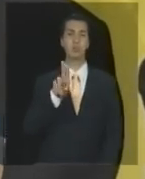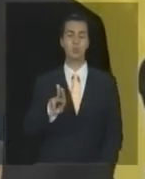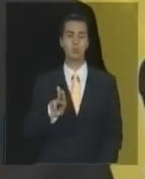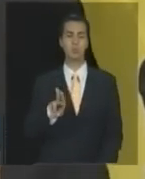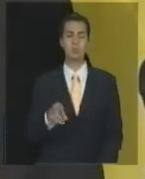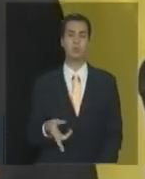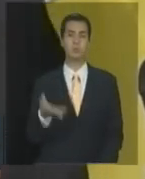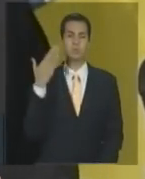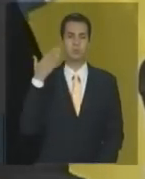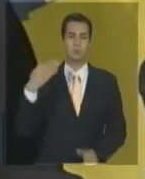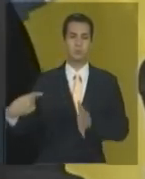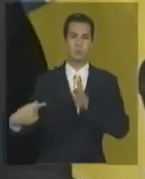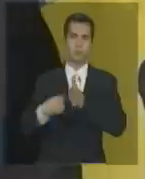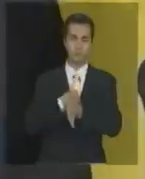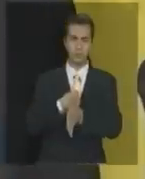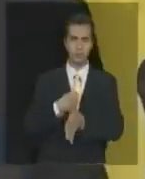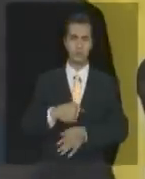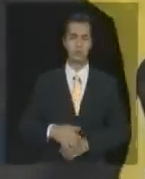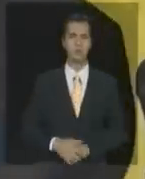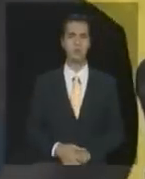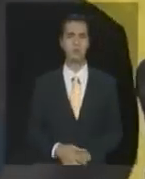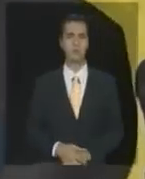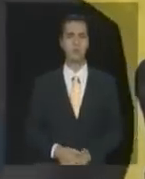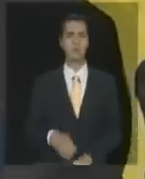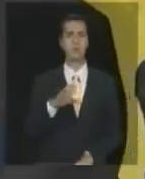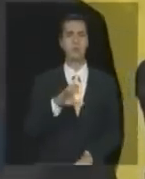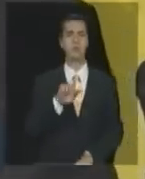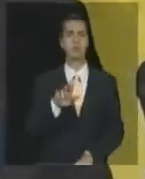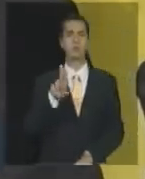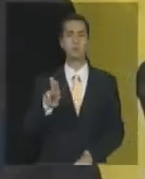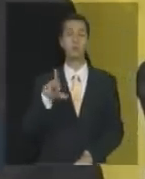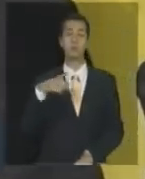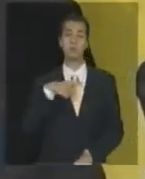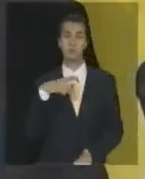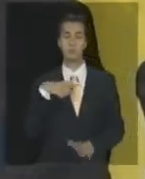me perguntaram, a própria CGU tem uma pesquisa